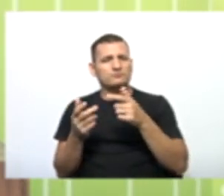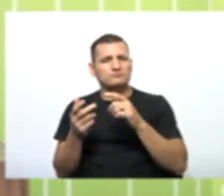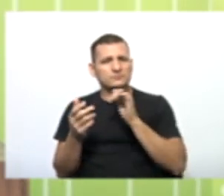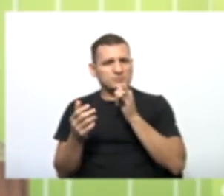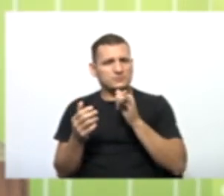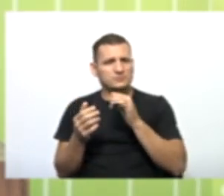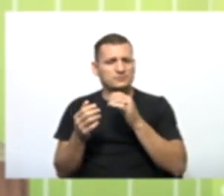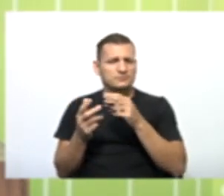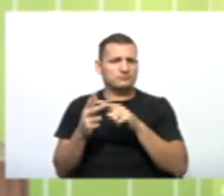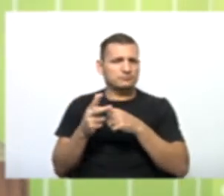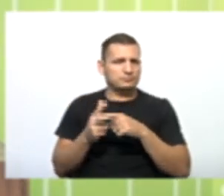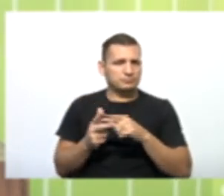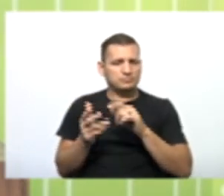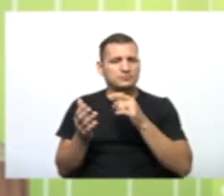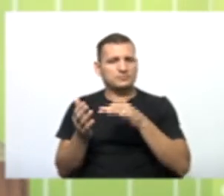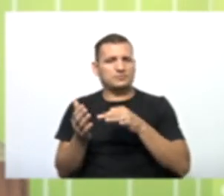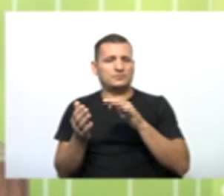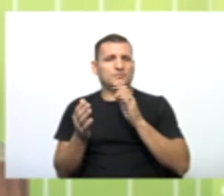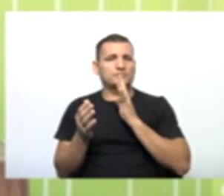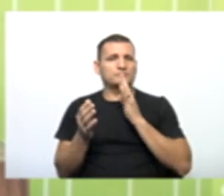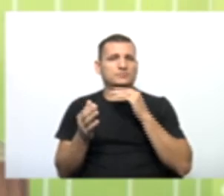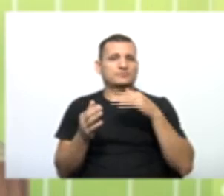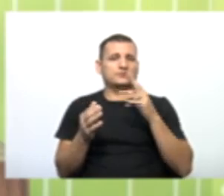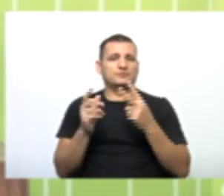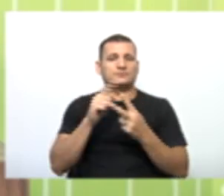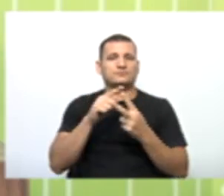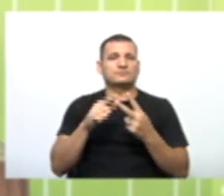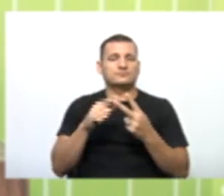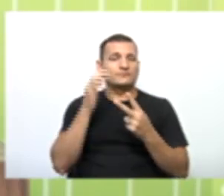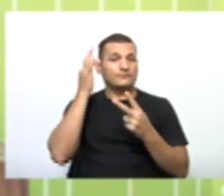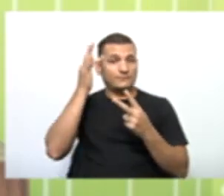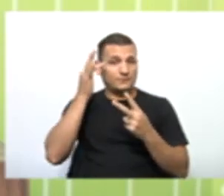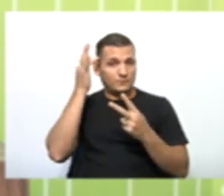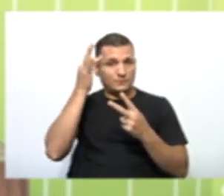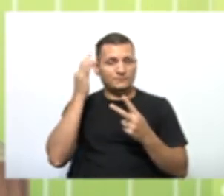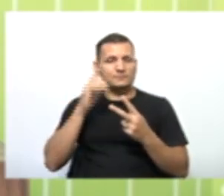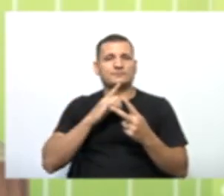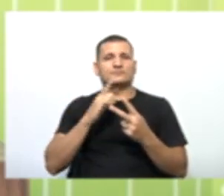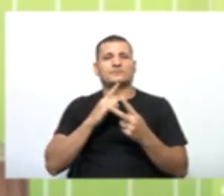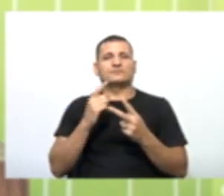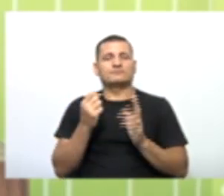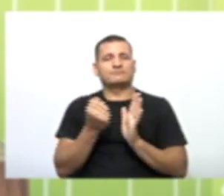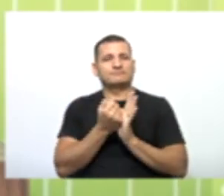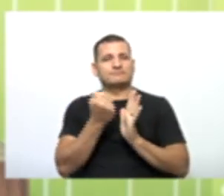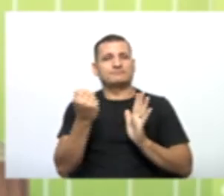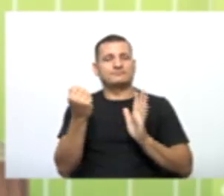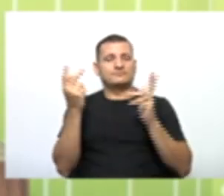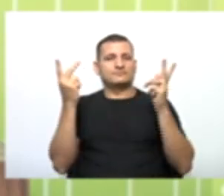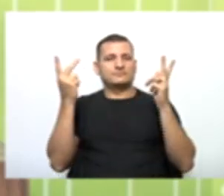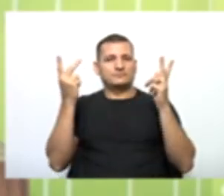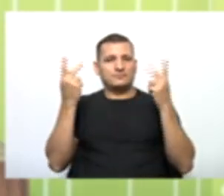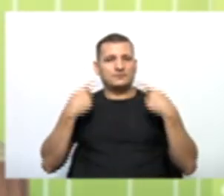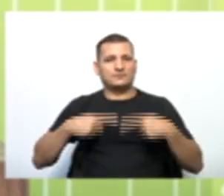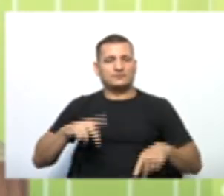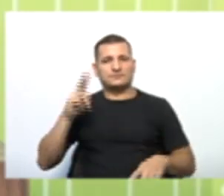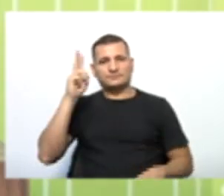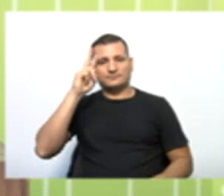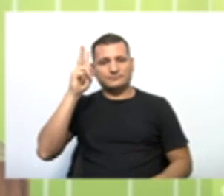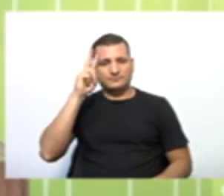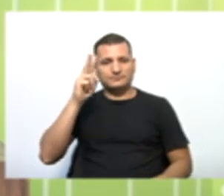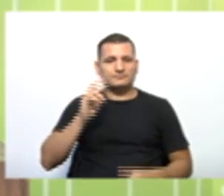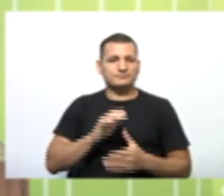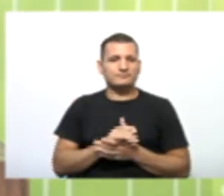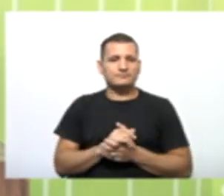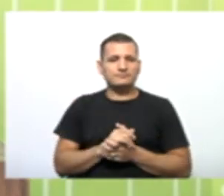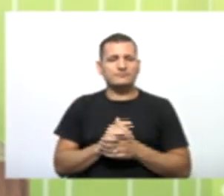poder conhecer um pouco mais desses dois filósofos que marcam a história da humanidade. Uma coisa que a gente não